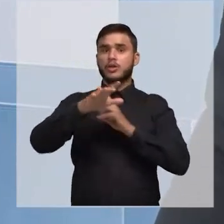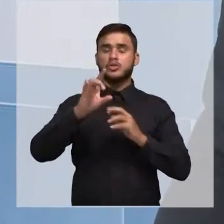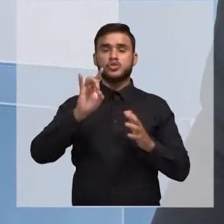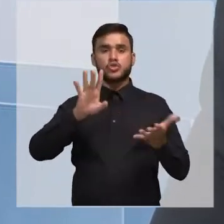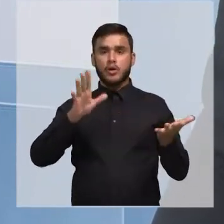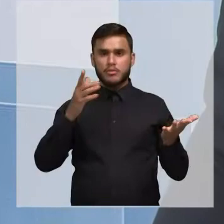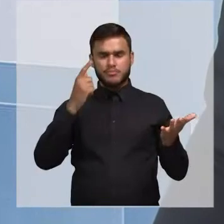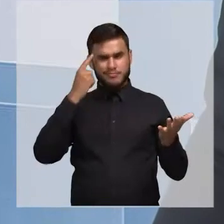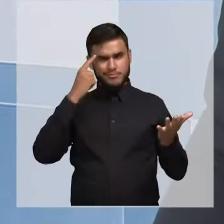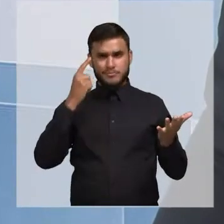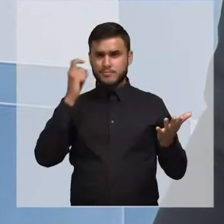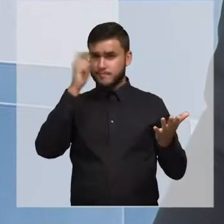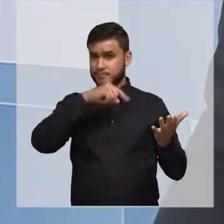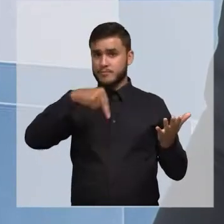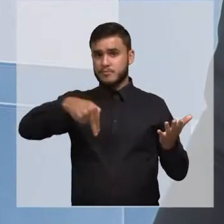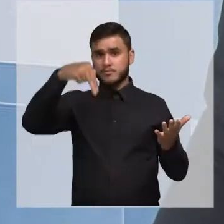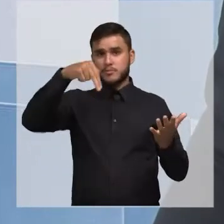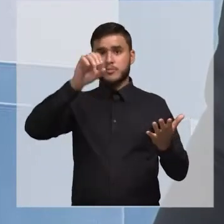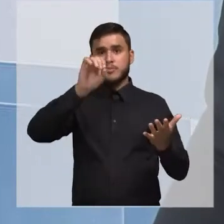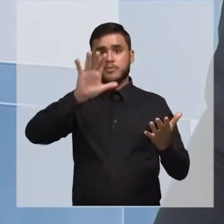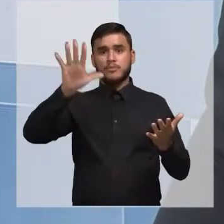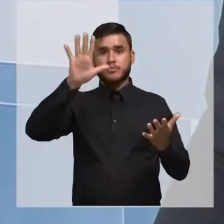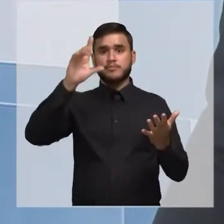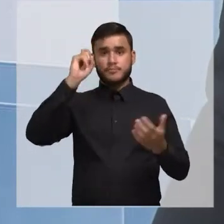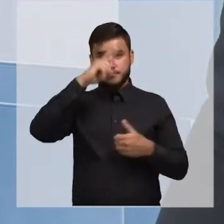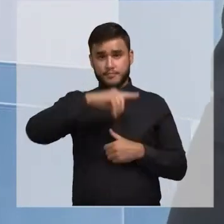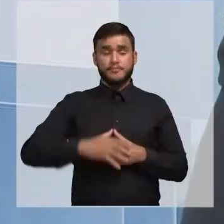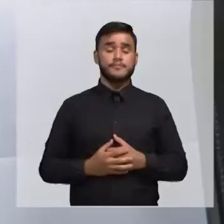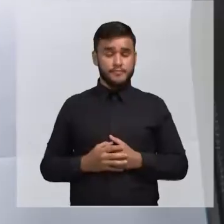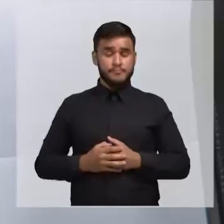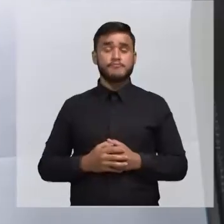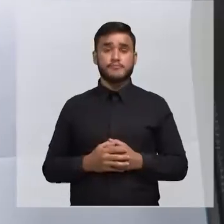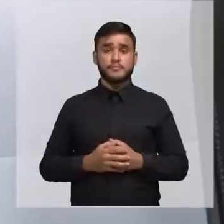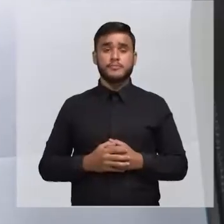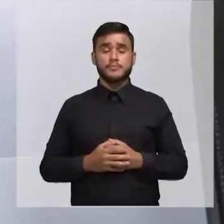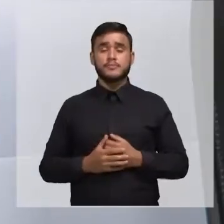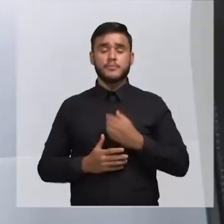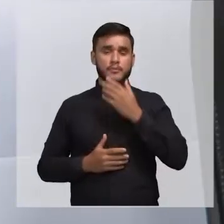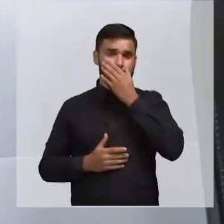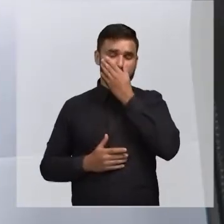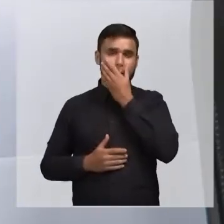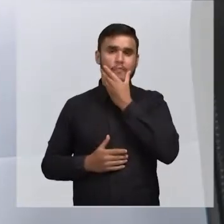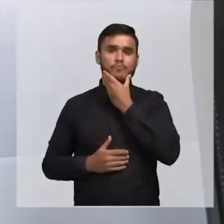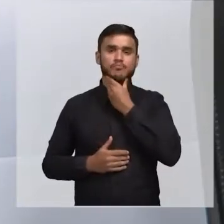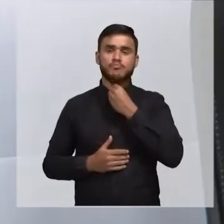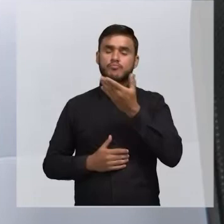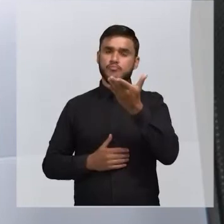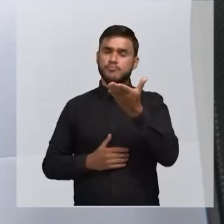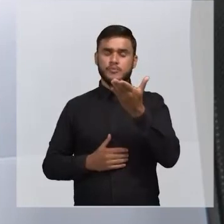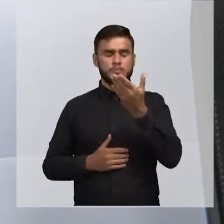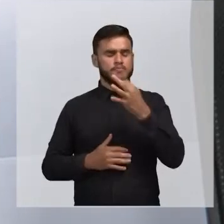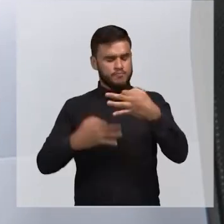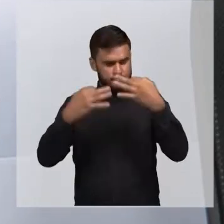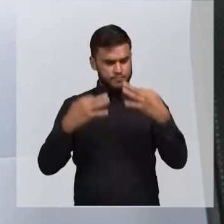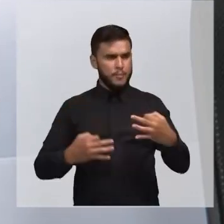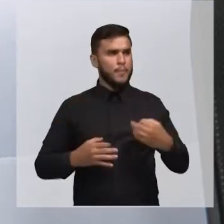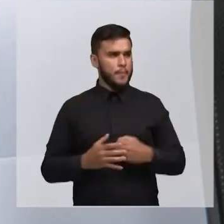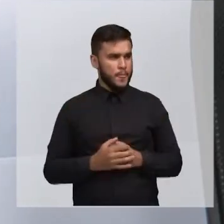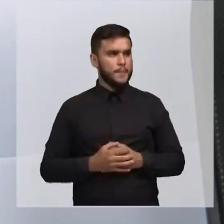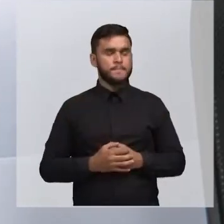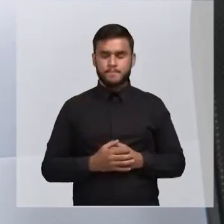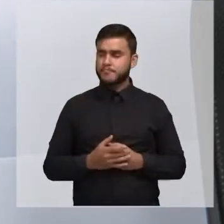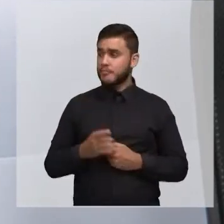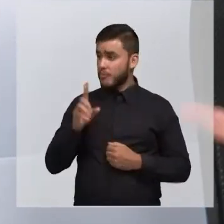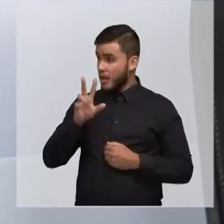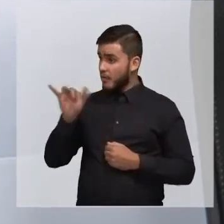vai ser um desastre para ele, né? Sem dúvida, ele terá dificuldades de garantir a ida dele ao segundo turno.